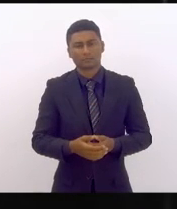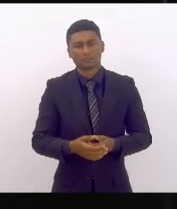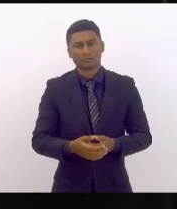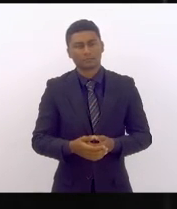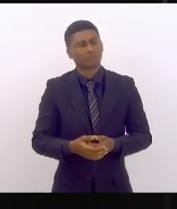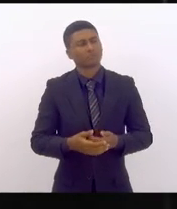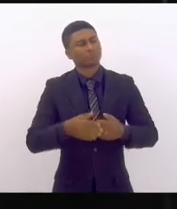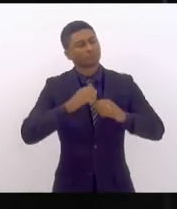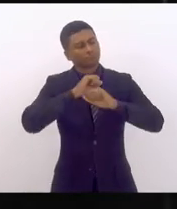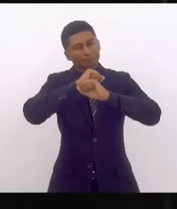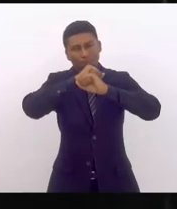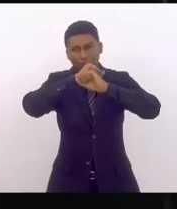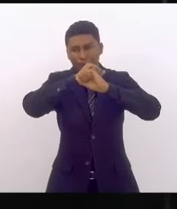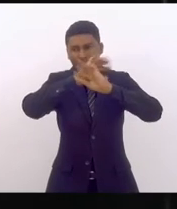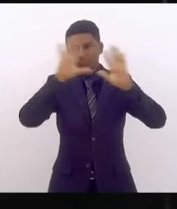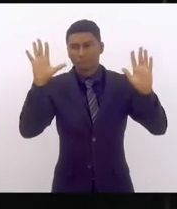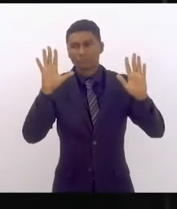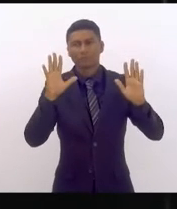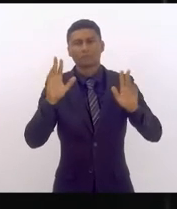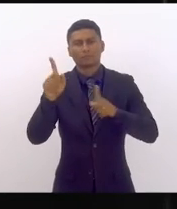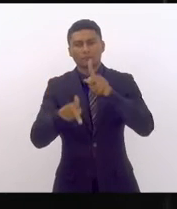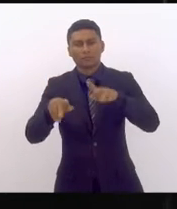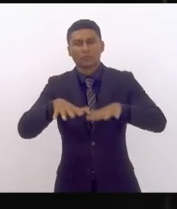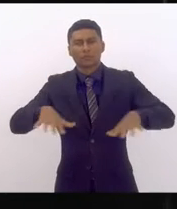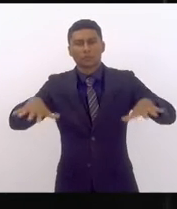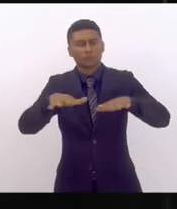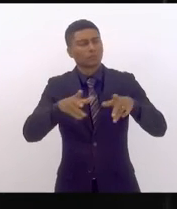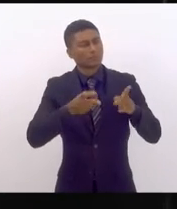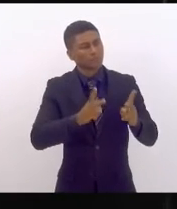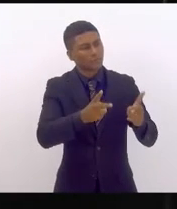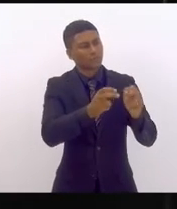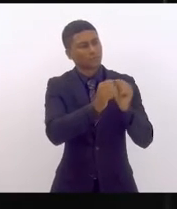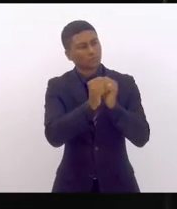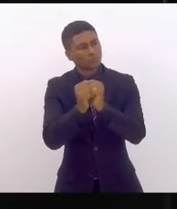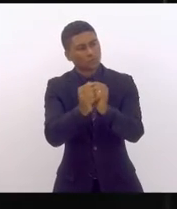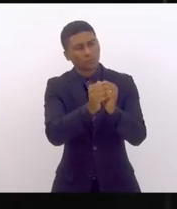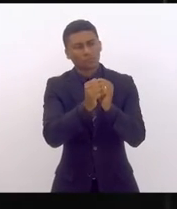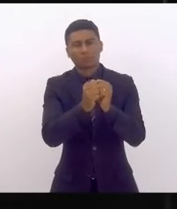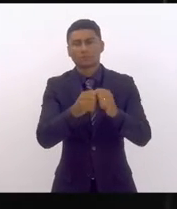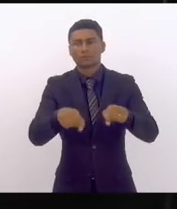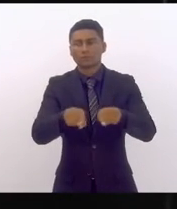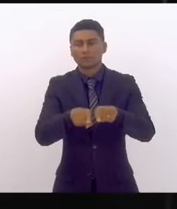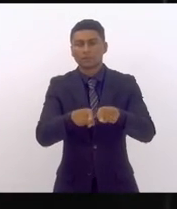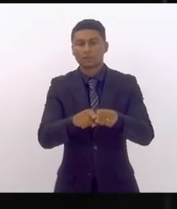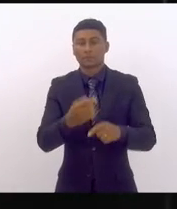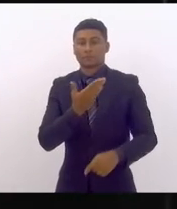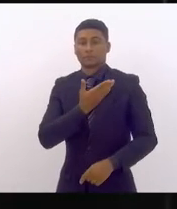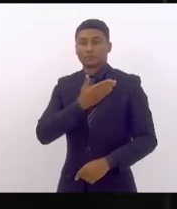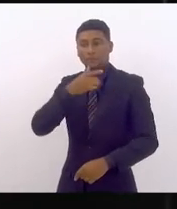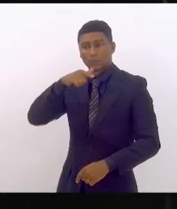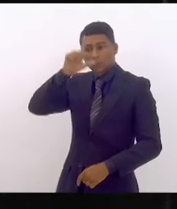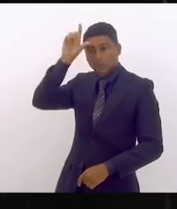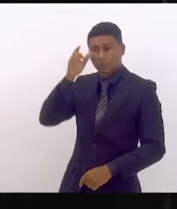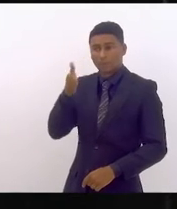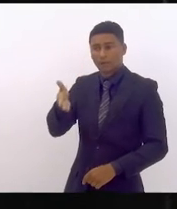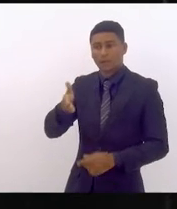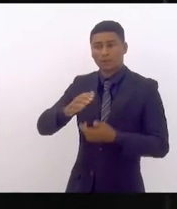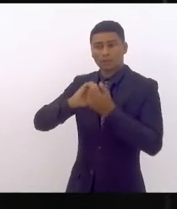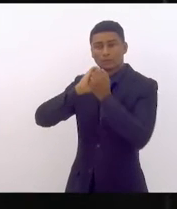transparência parceria com a população complemento também o meu amigo deputado Luiz Paulo